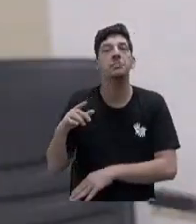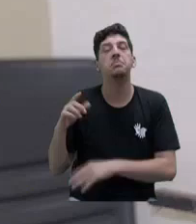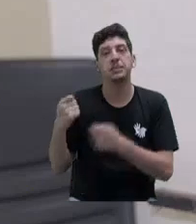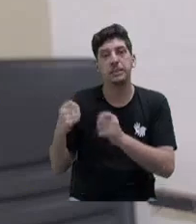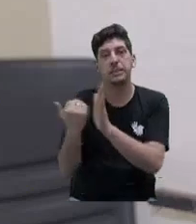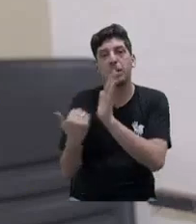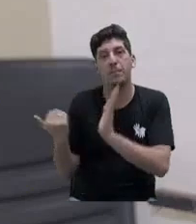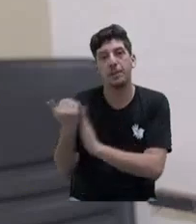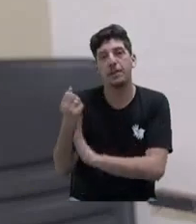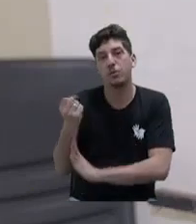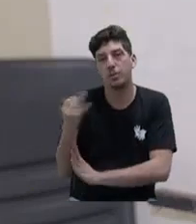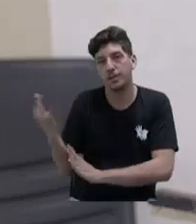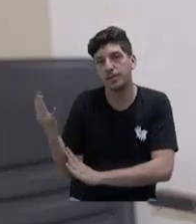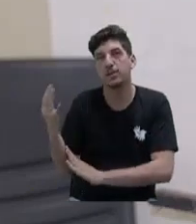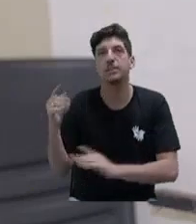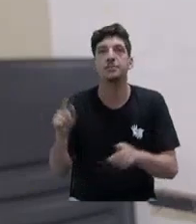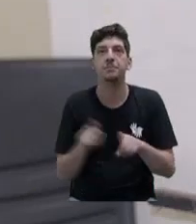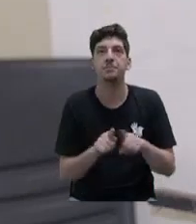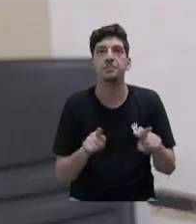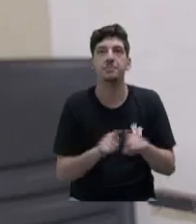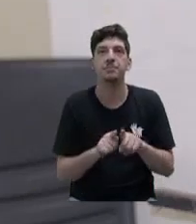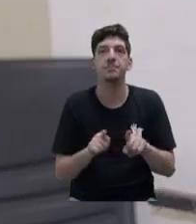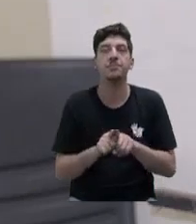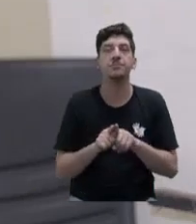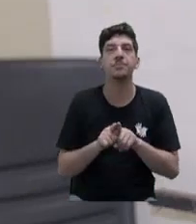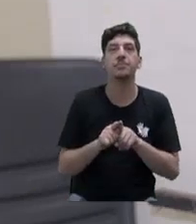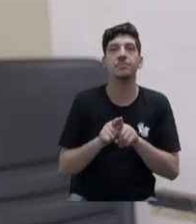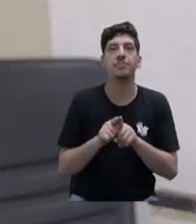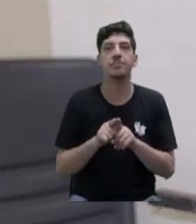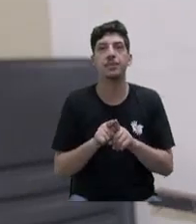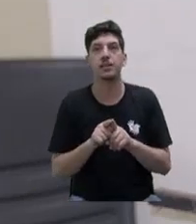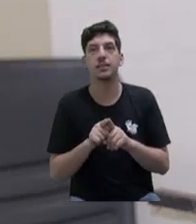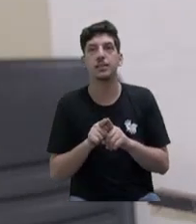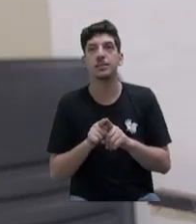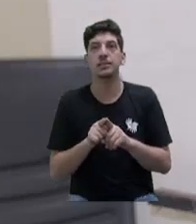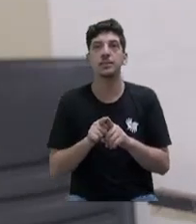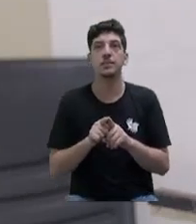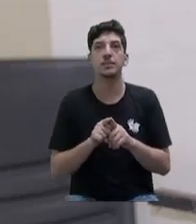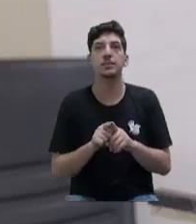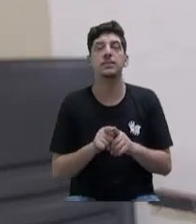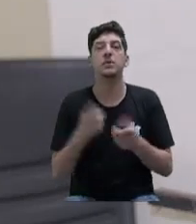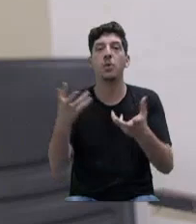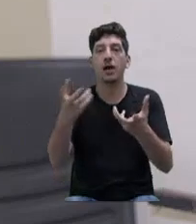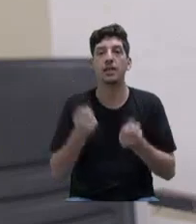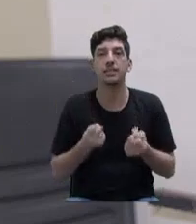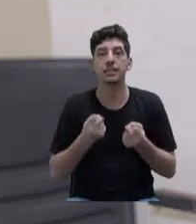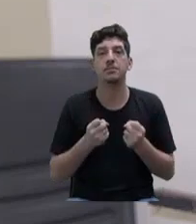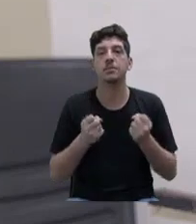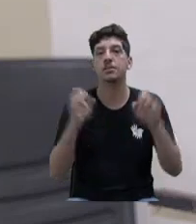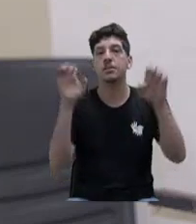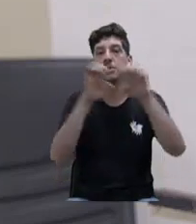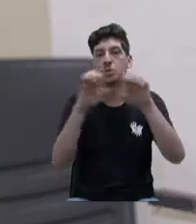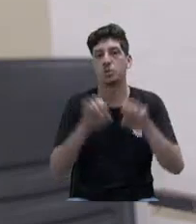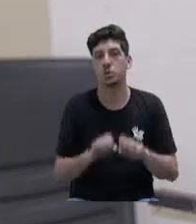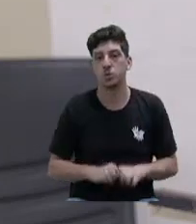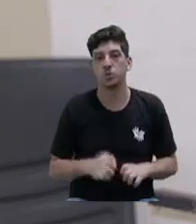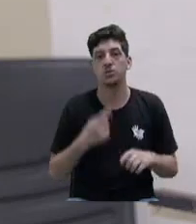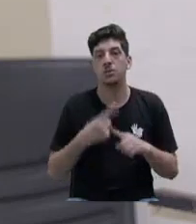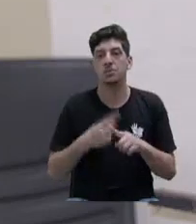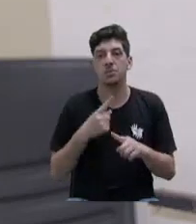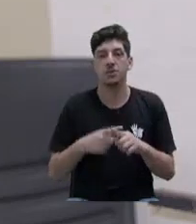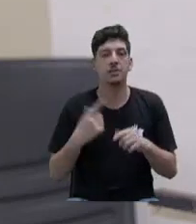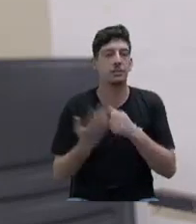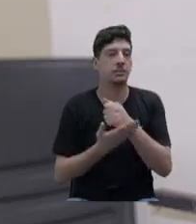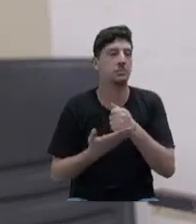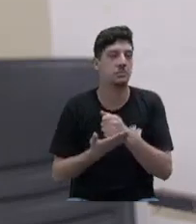ampliar, mas, sobretudo, aquele do receptivo e da infraestrutura, porque, pasme, o que mais